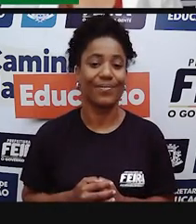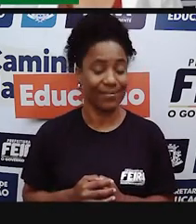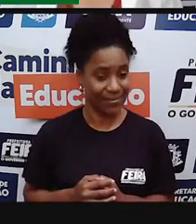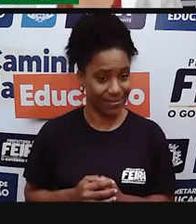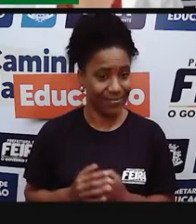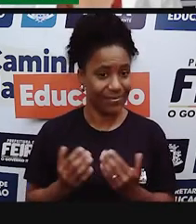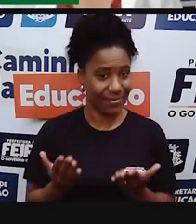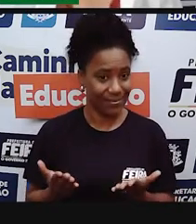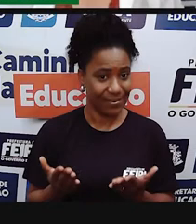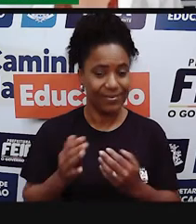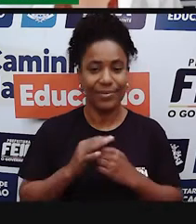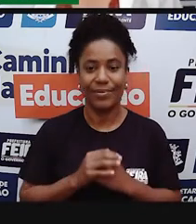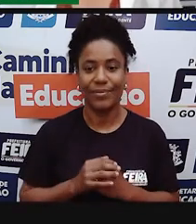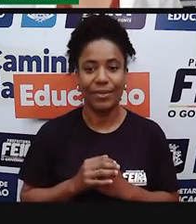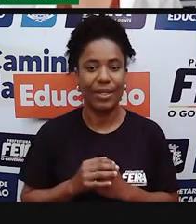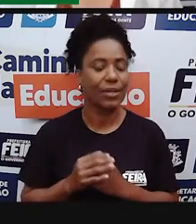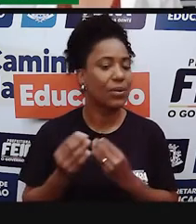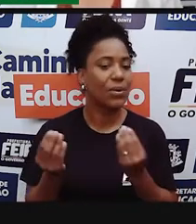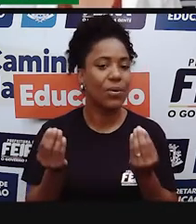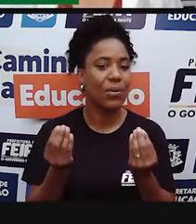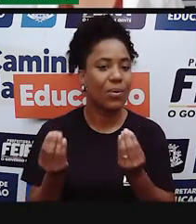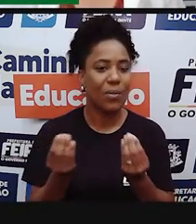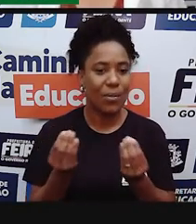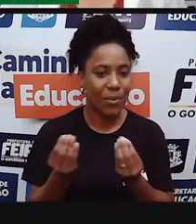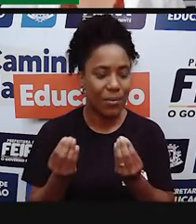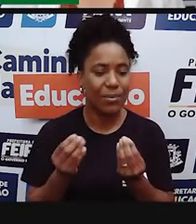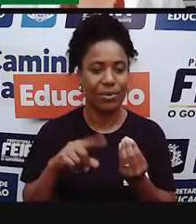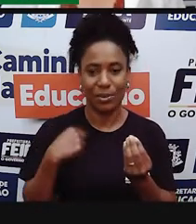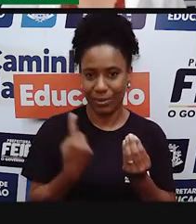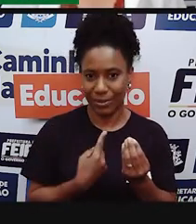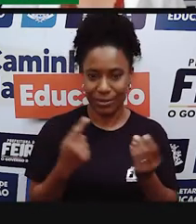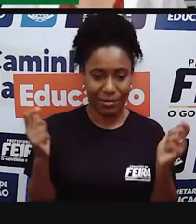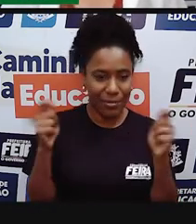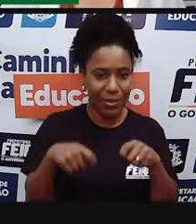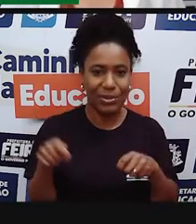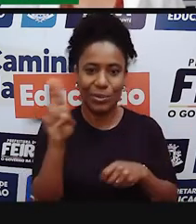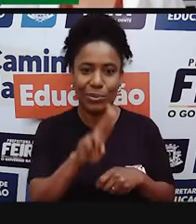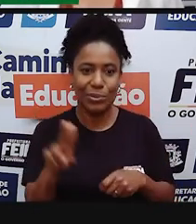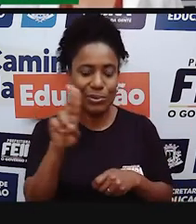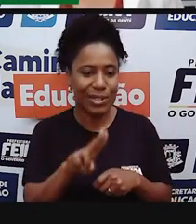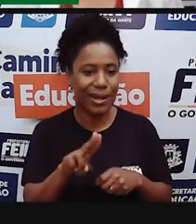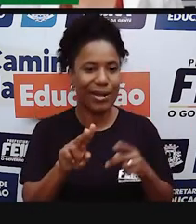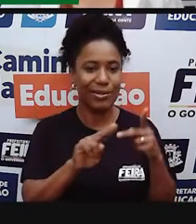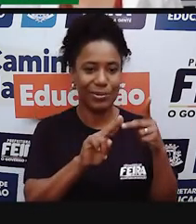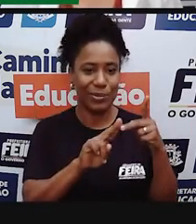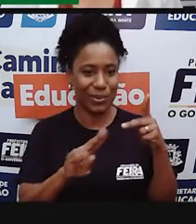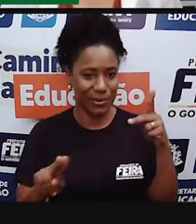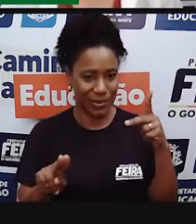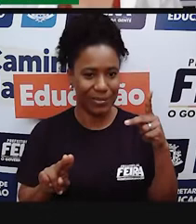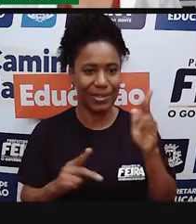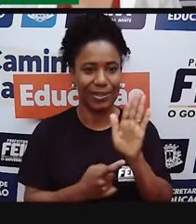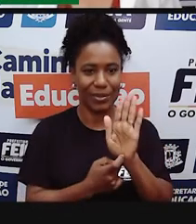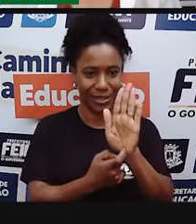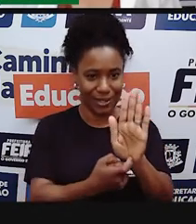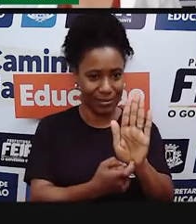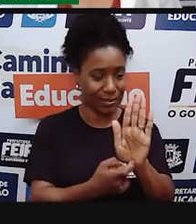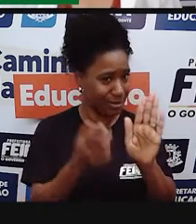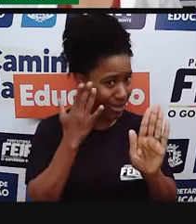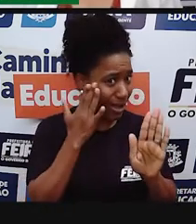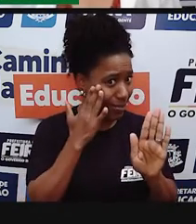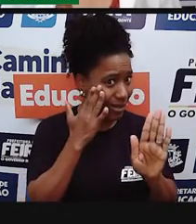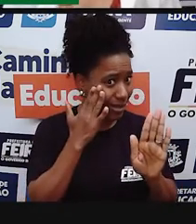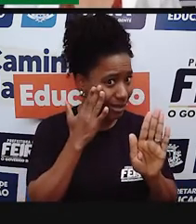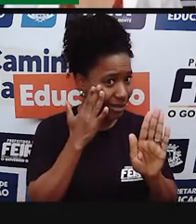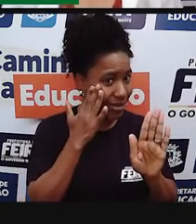lá mesmo em quais situações nós podemos utilizar os pronomes demonstrativos dor não você